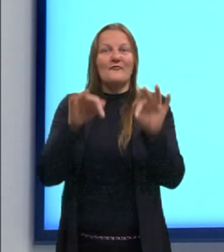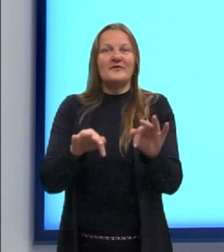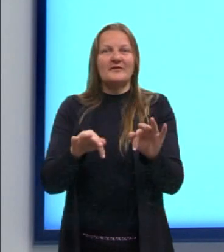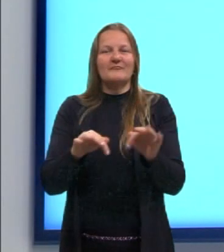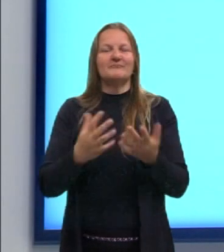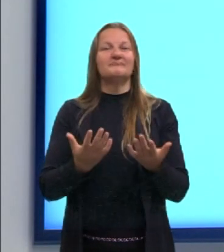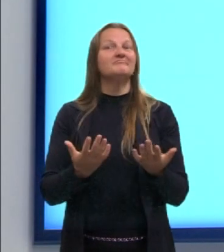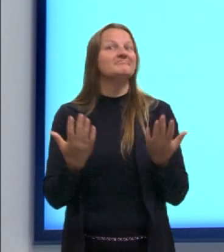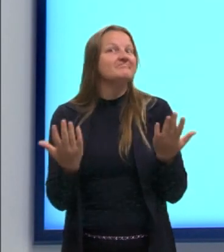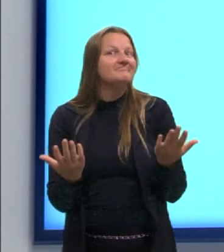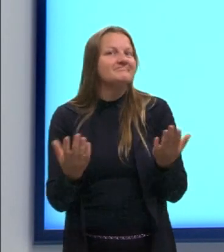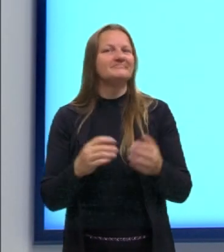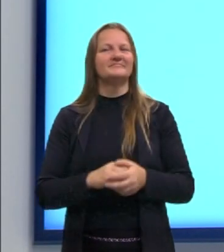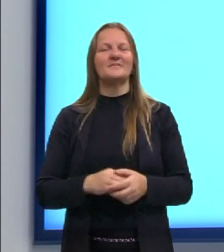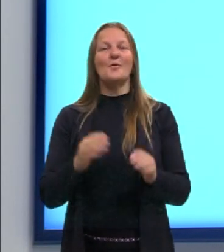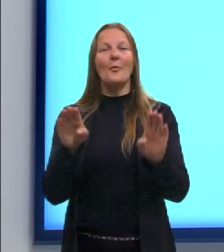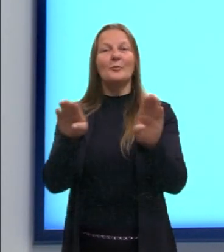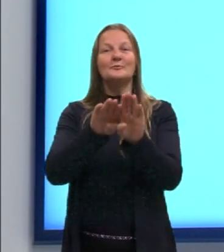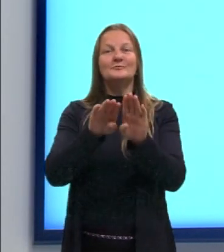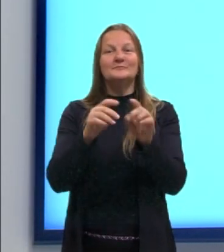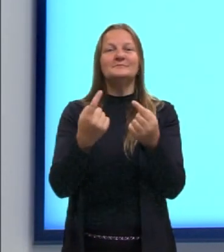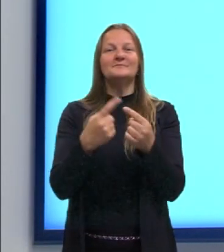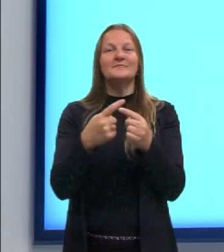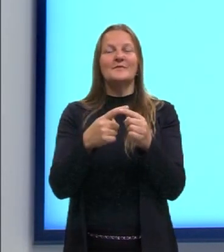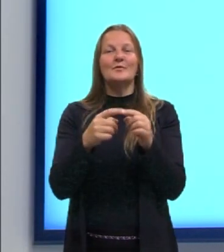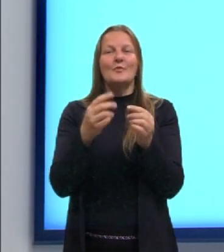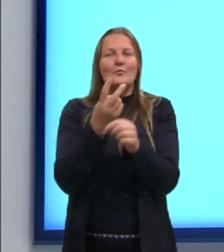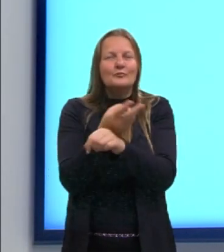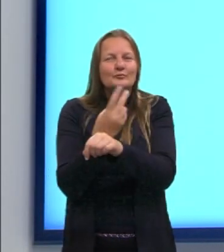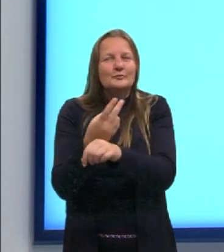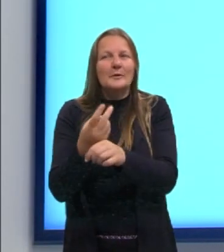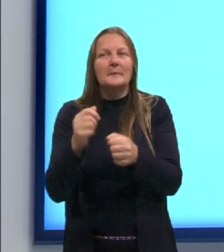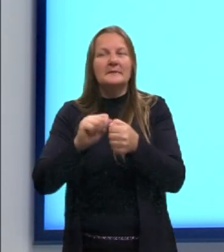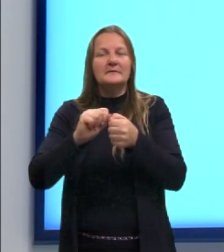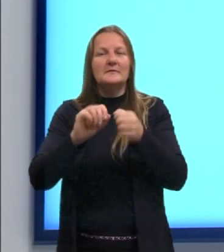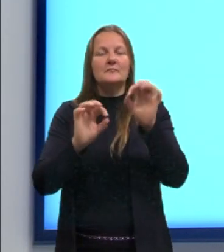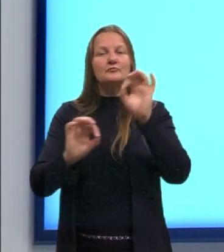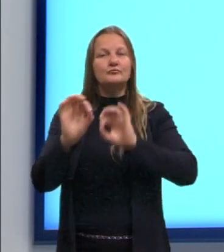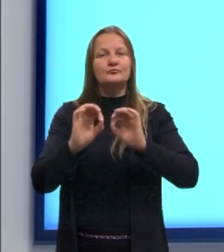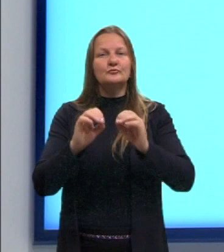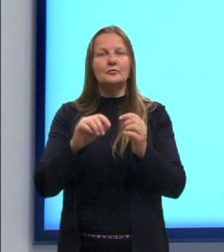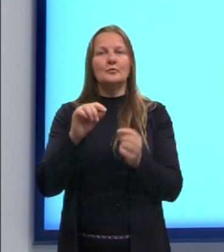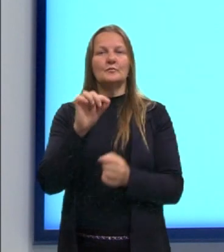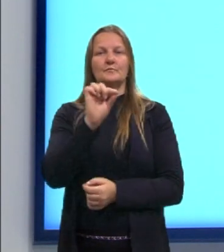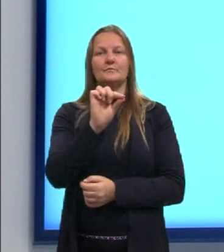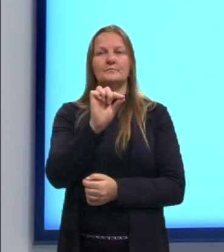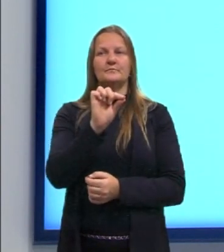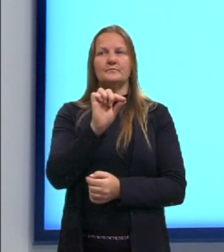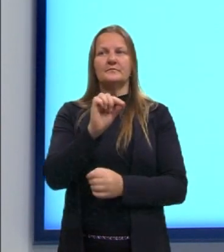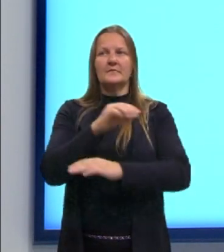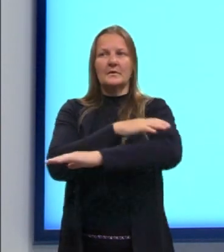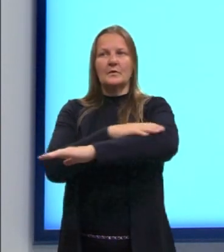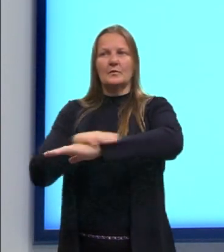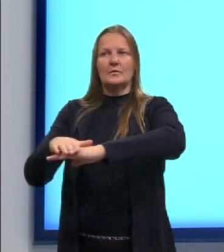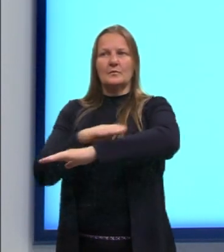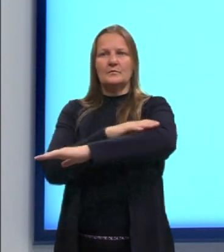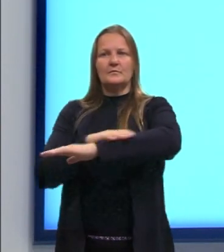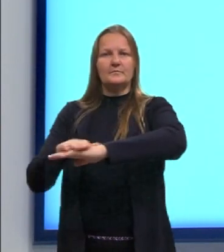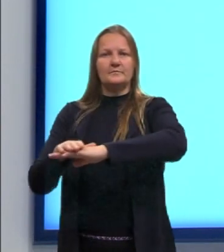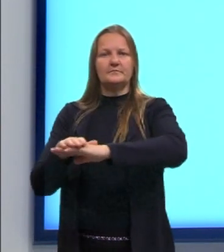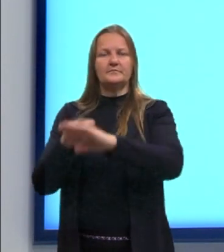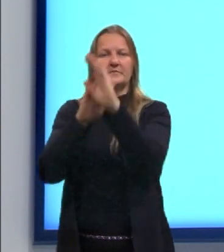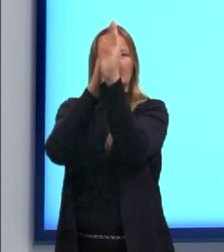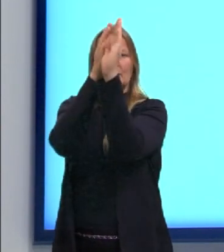robô. Para a gente chegar nessa posição final, nós precisamos, então, aqui do nosso plano cartesiano,